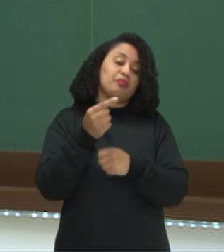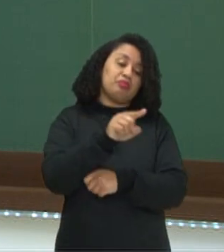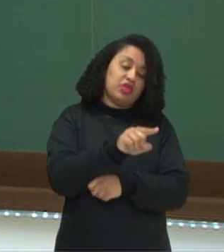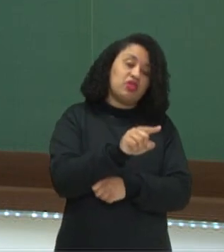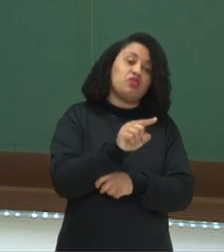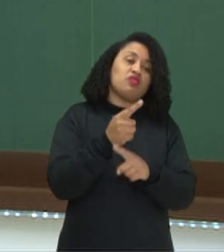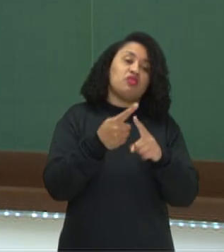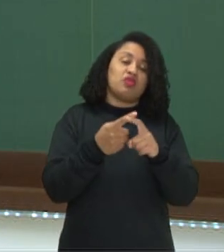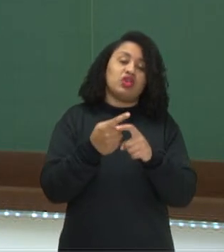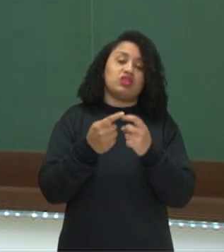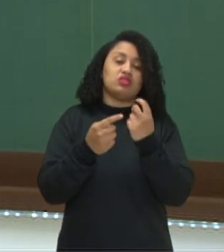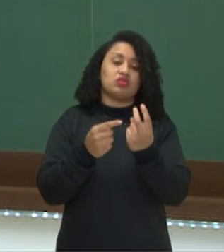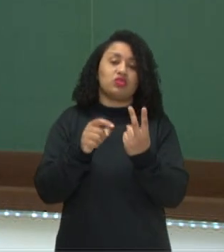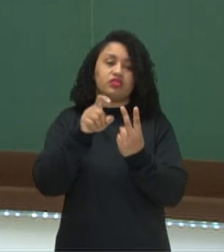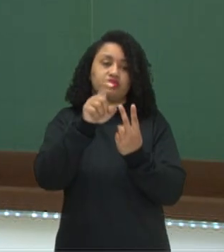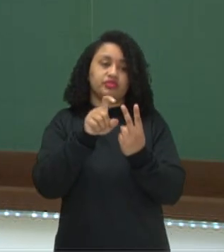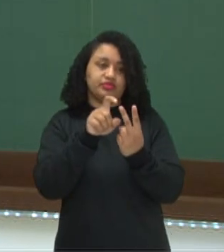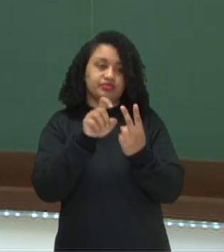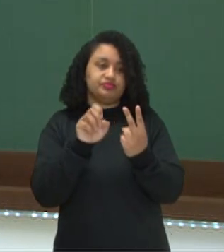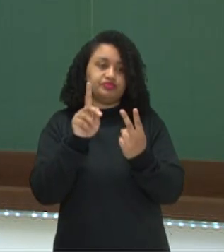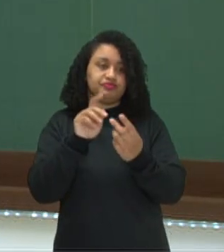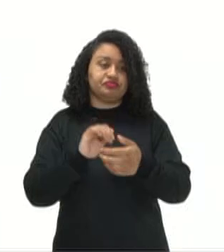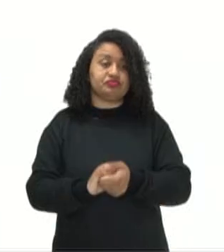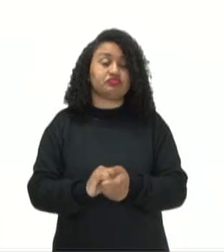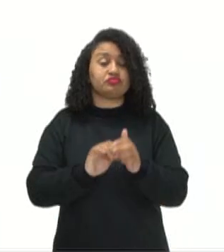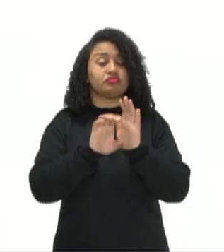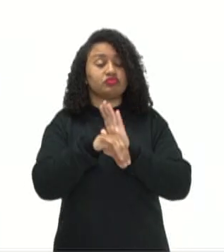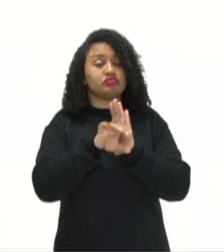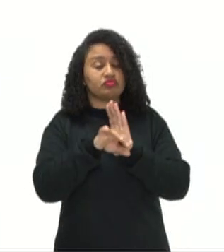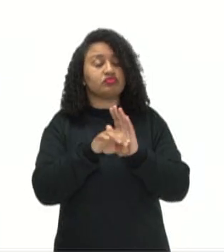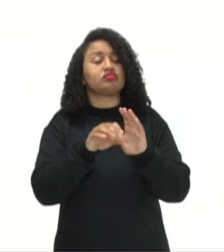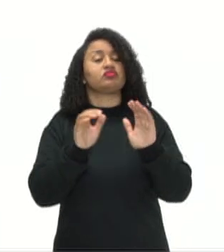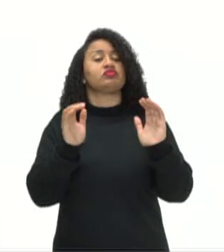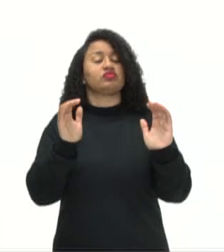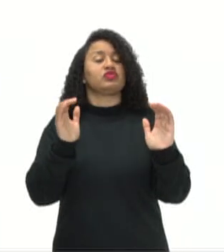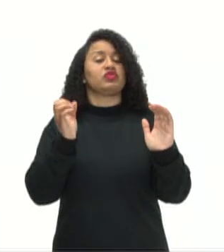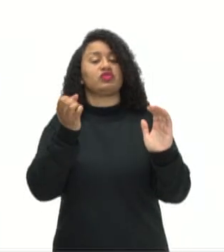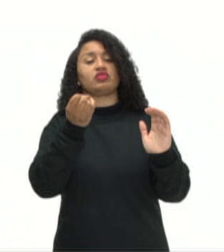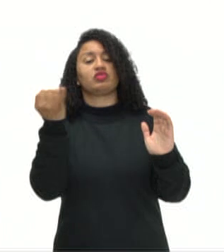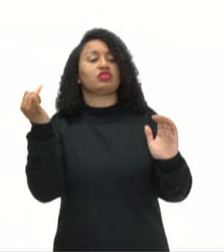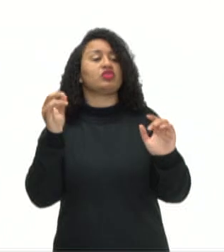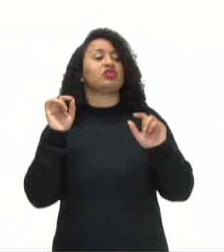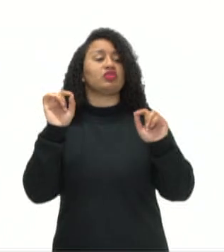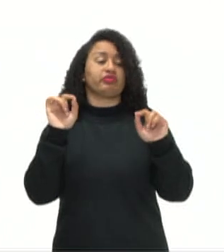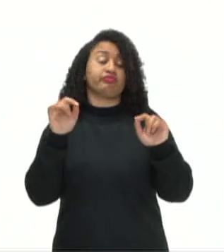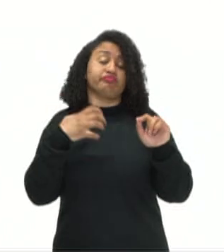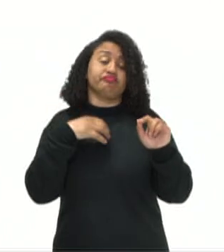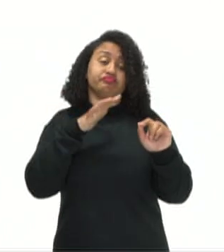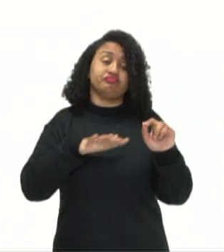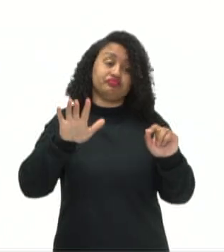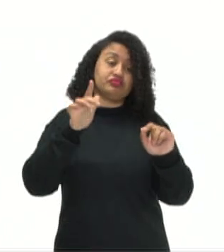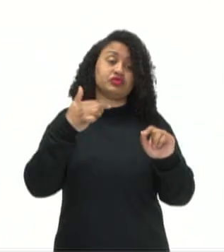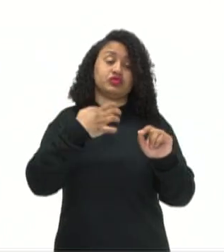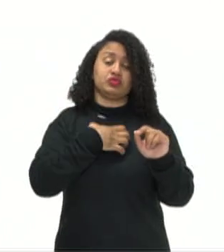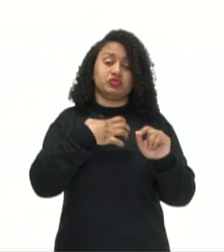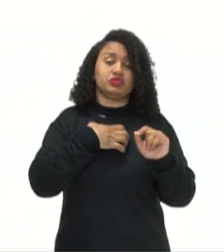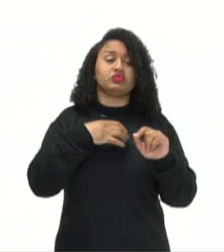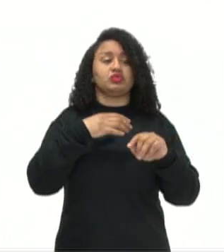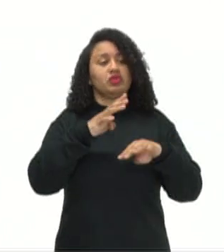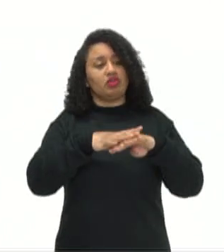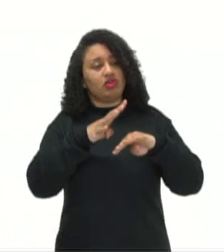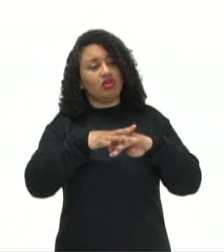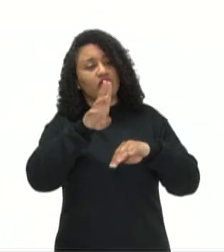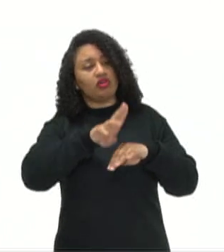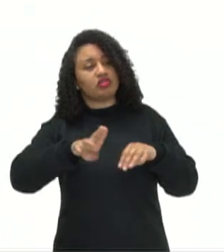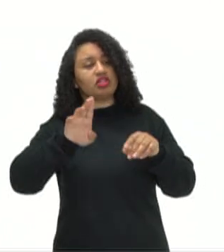vezes 2 elevado na X. O conceito de função exponencial. De modo geral, o modelo matemático